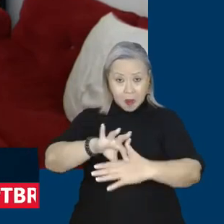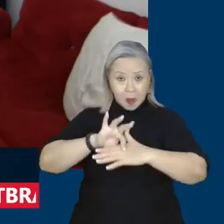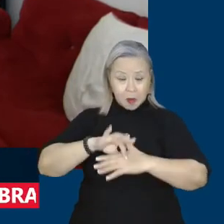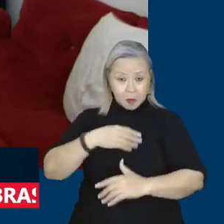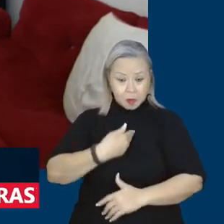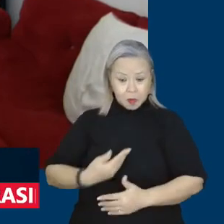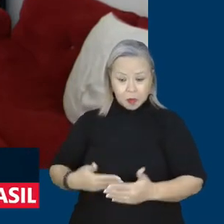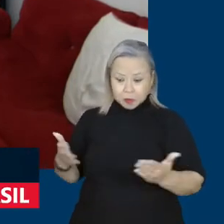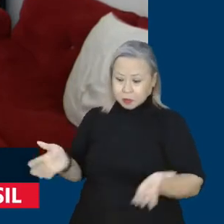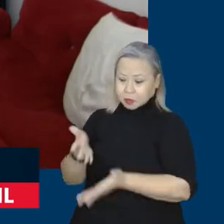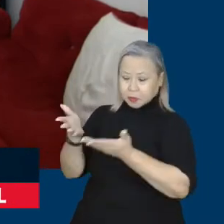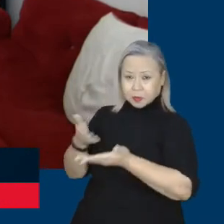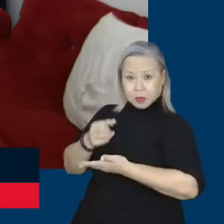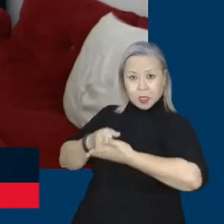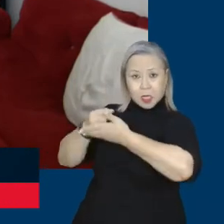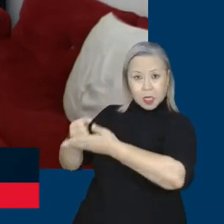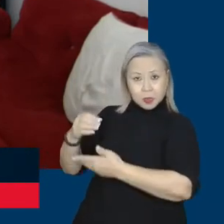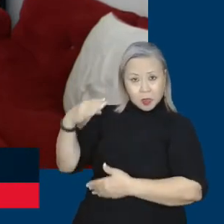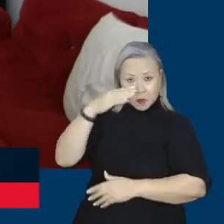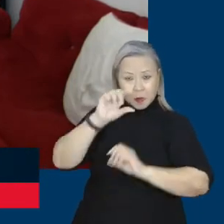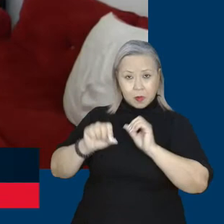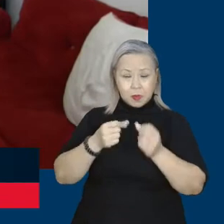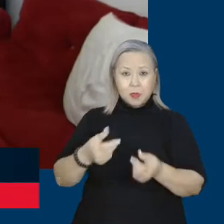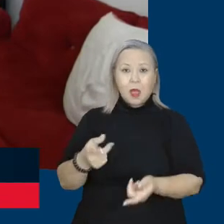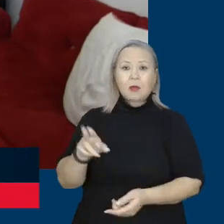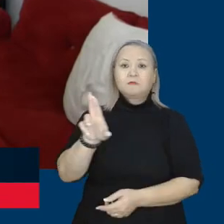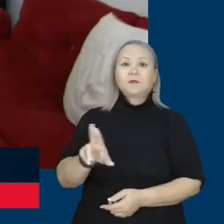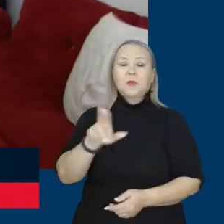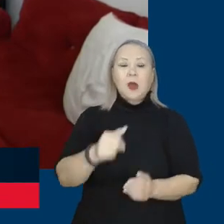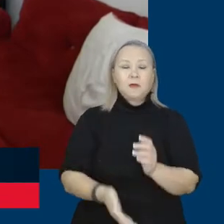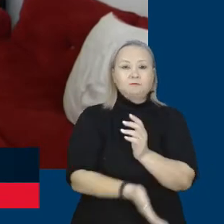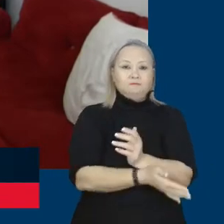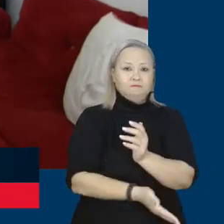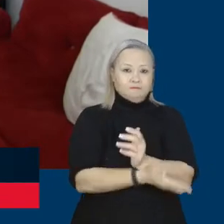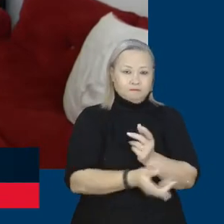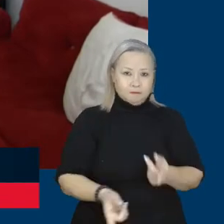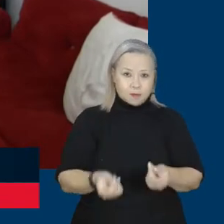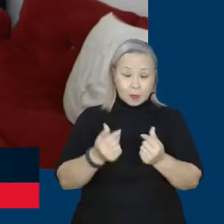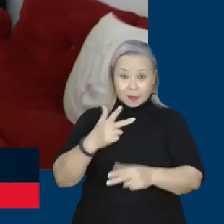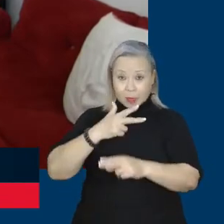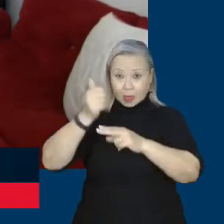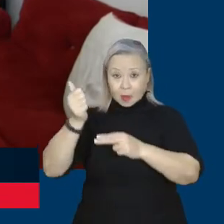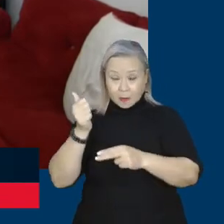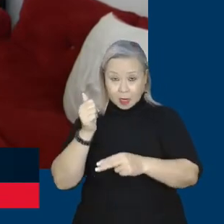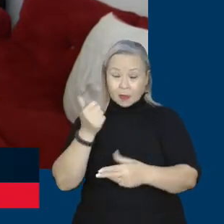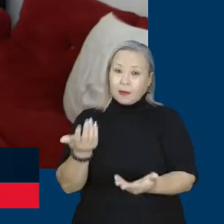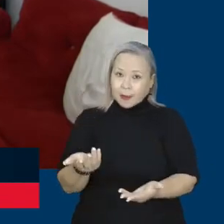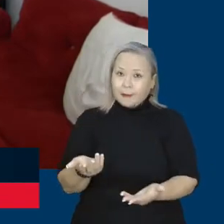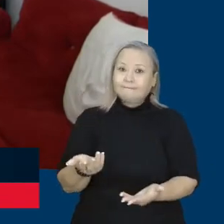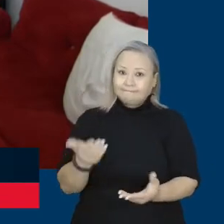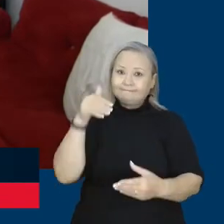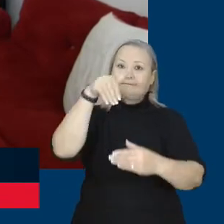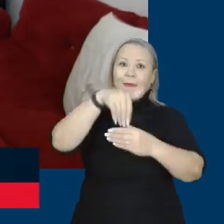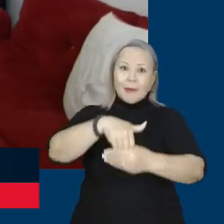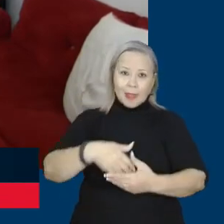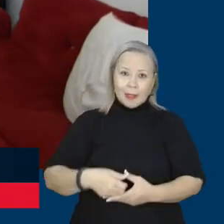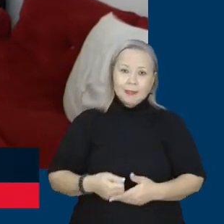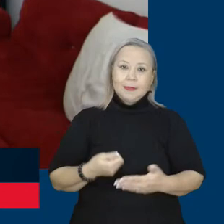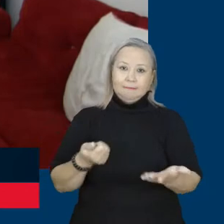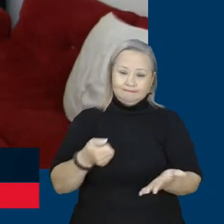ajudaram o bolsonaro a usar os cofres públicos para tentar ganhar a eleição ali na marra não tapetão né